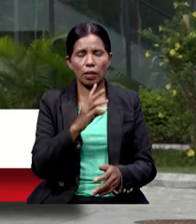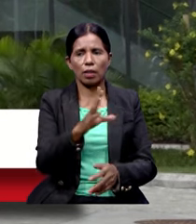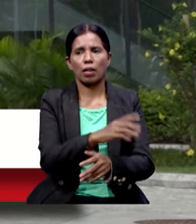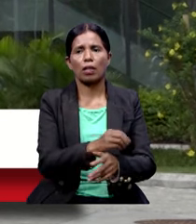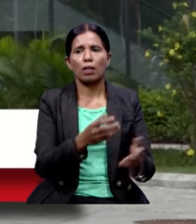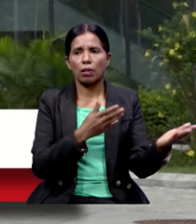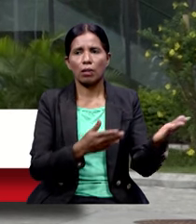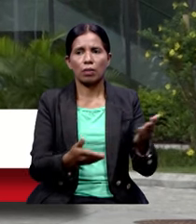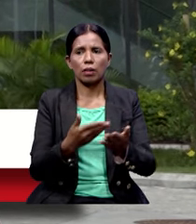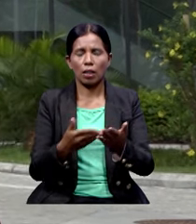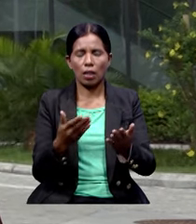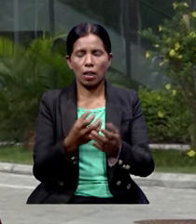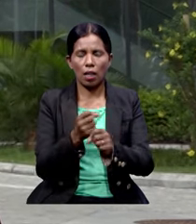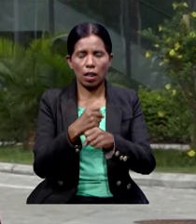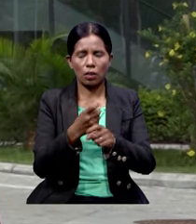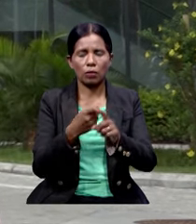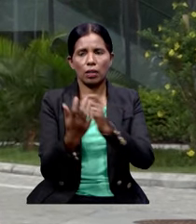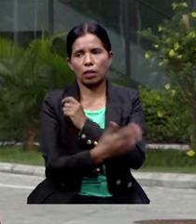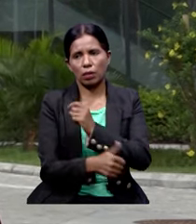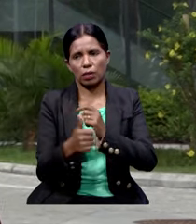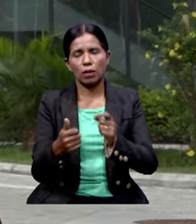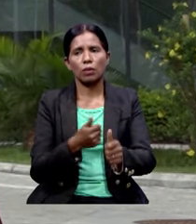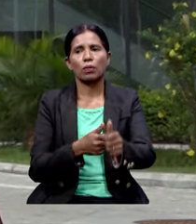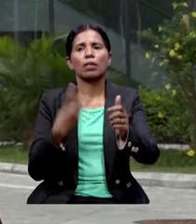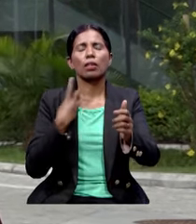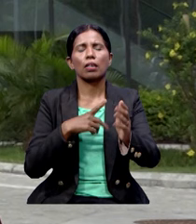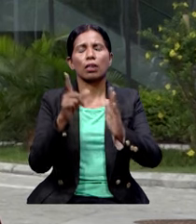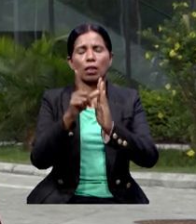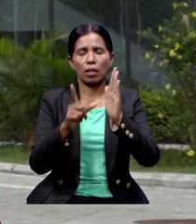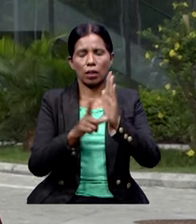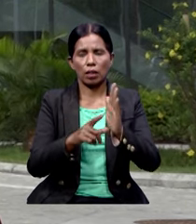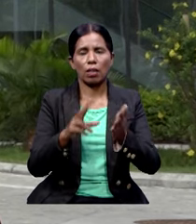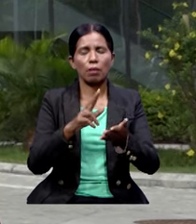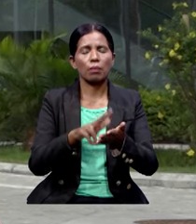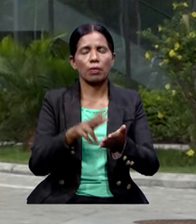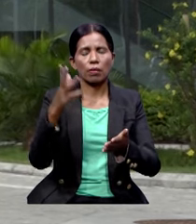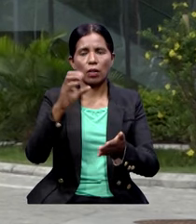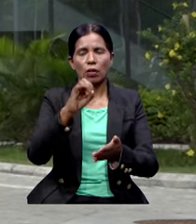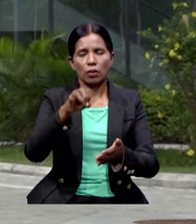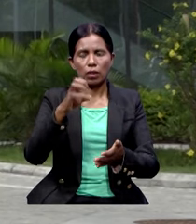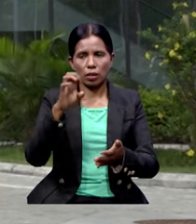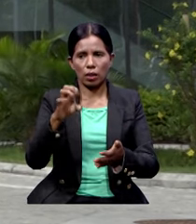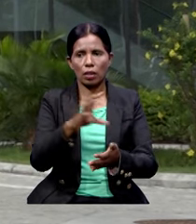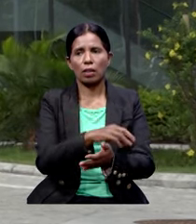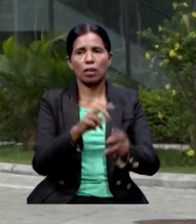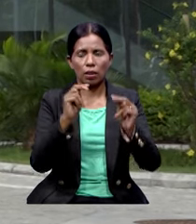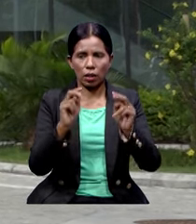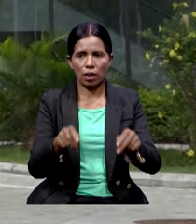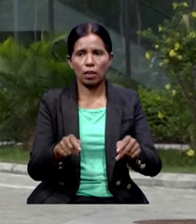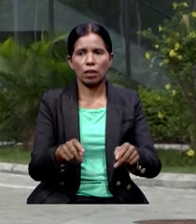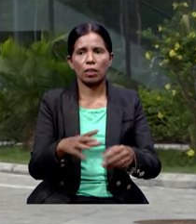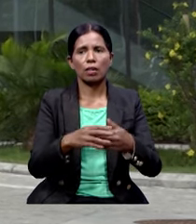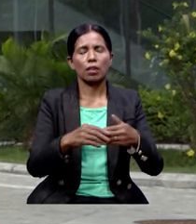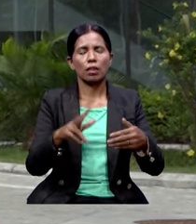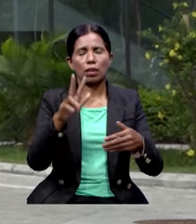maka produsu si railiur tu irita ni lei nebe maka prova ye oze 2024 kata ne tengi kona $3